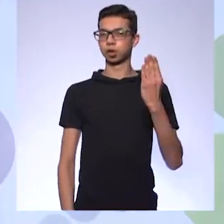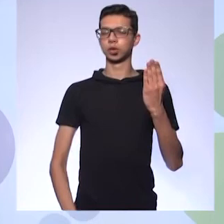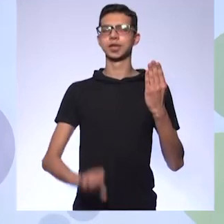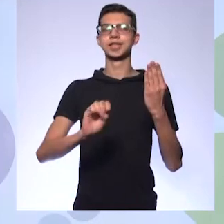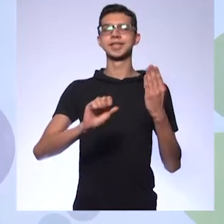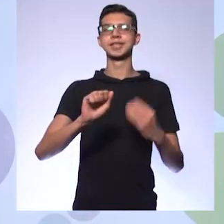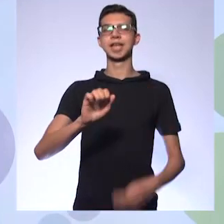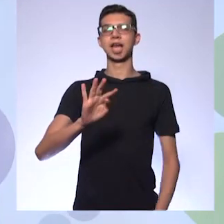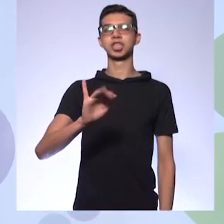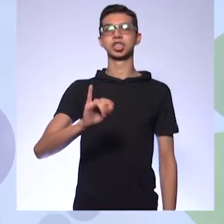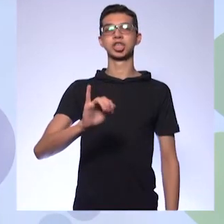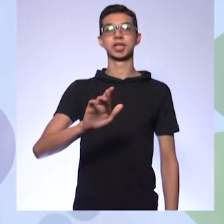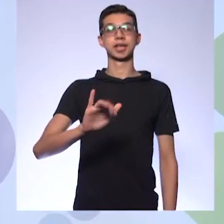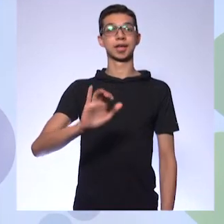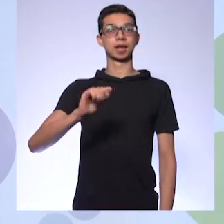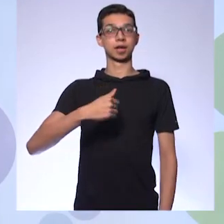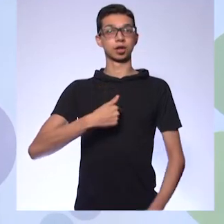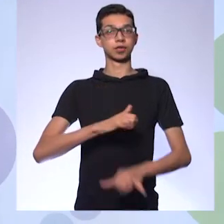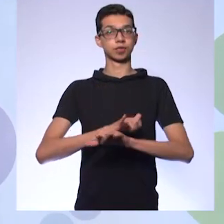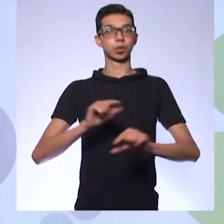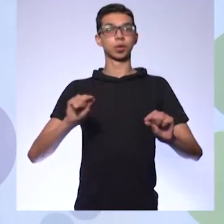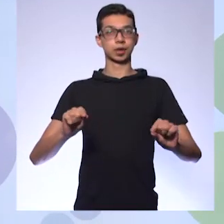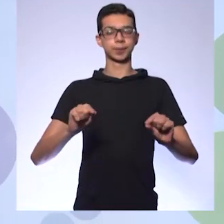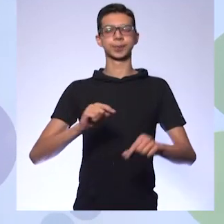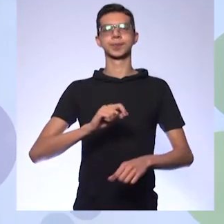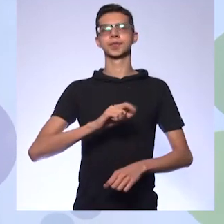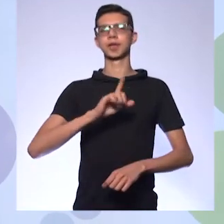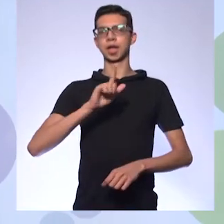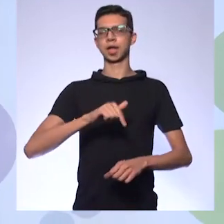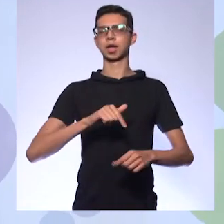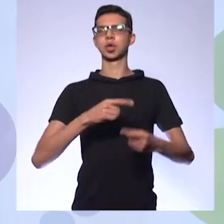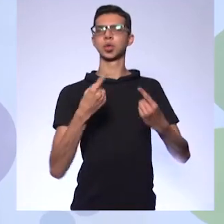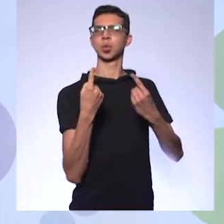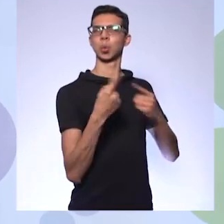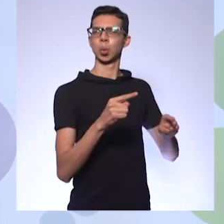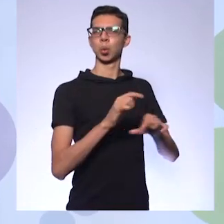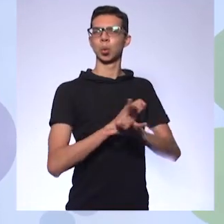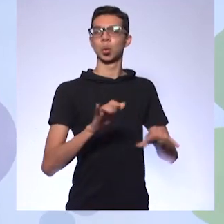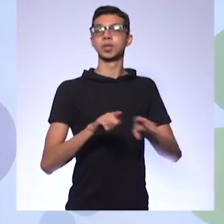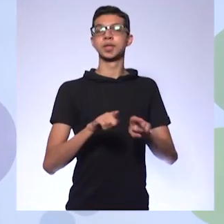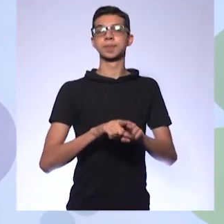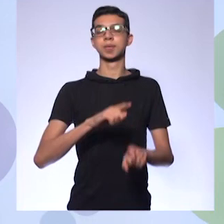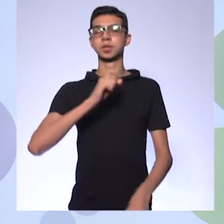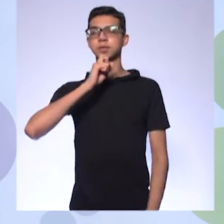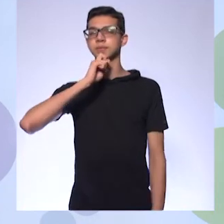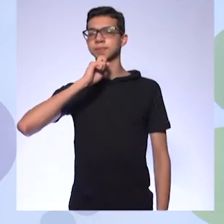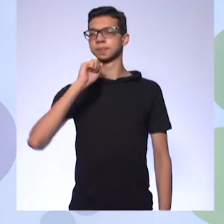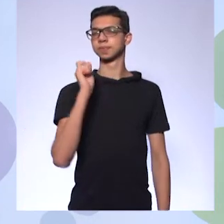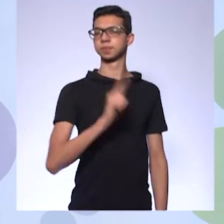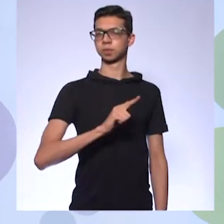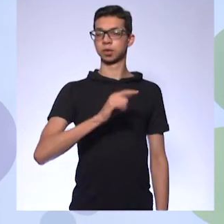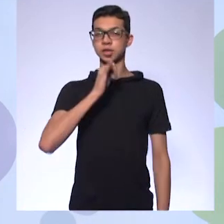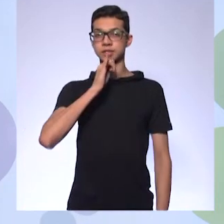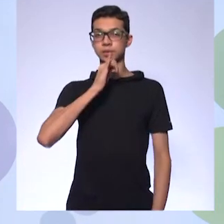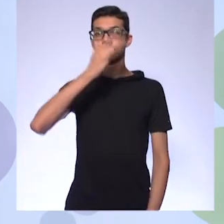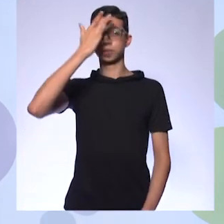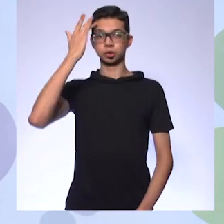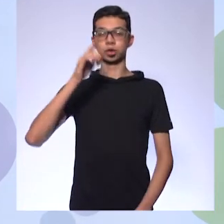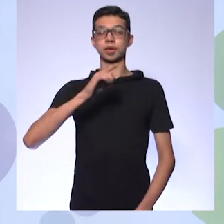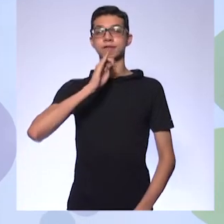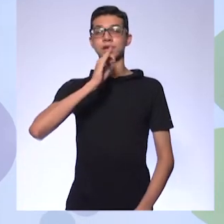satíricas, tal qual eu disse, são divididas em cantigas de escárnio e maldizer. Escárnio, você ofende alguém e não diz quem